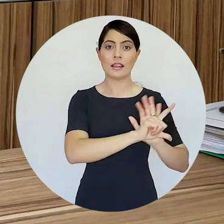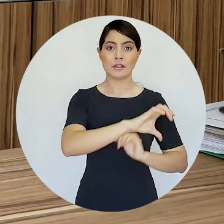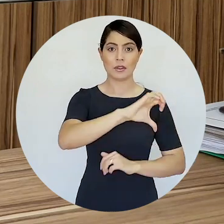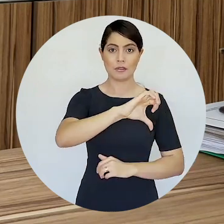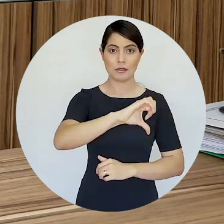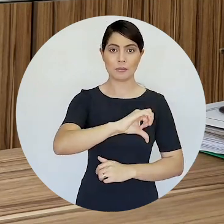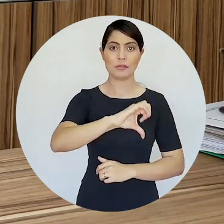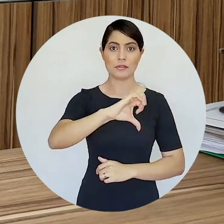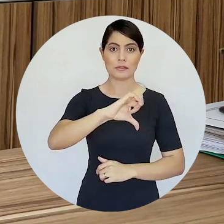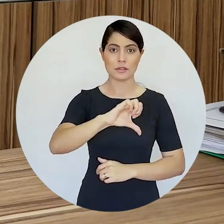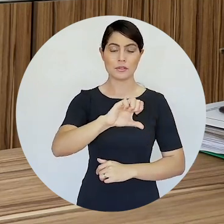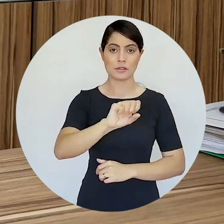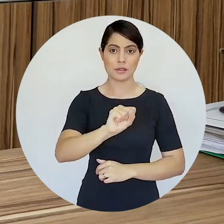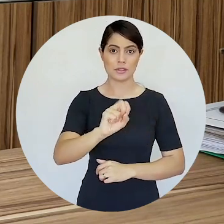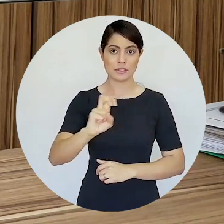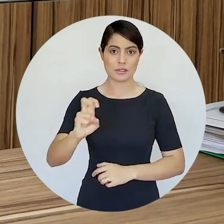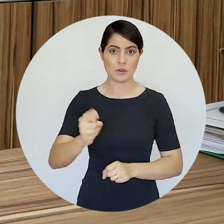Lei